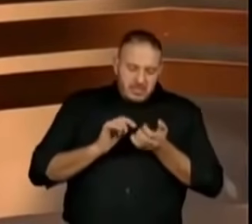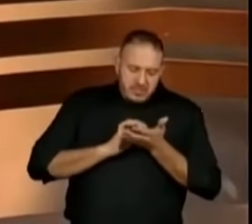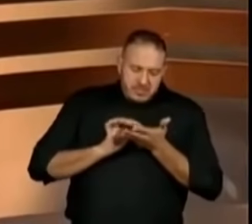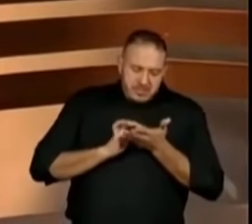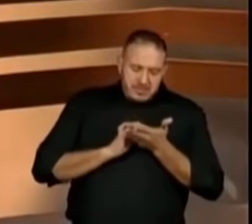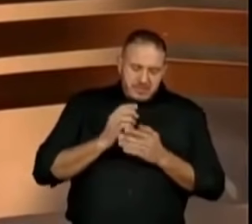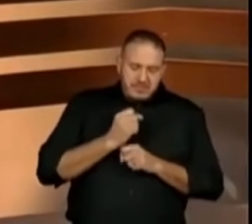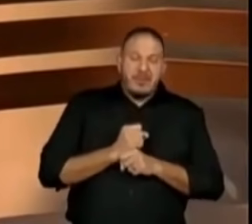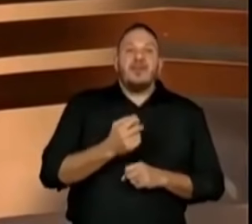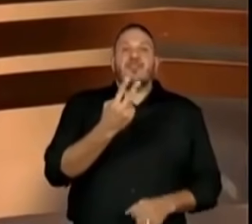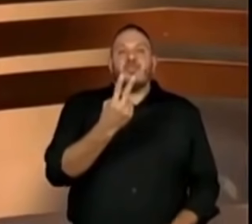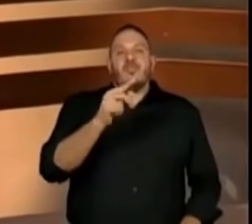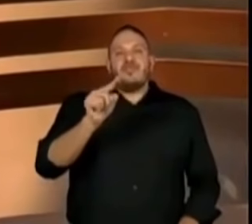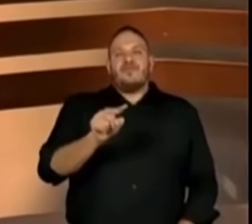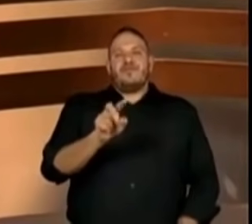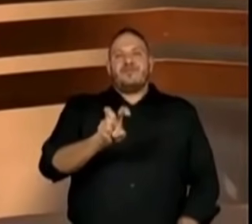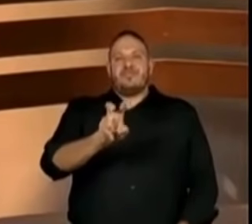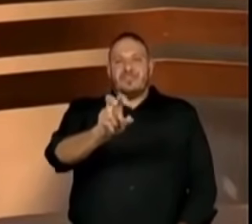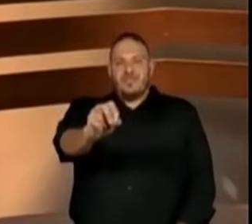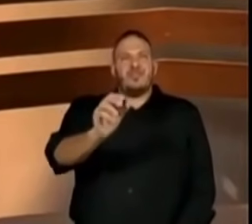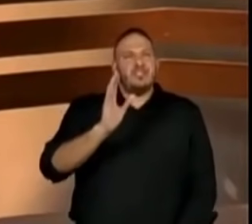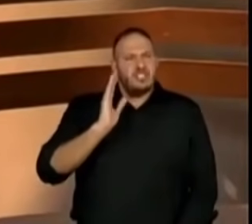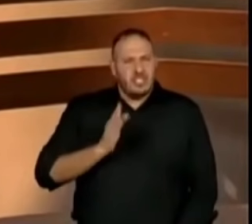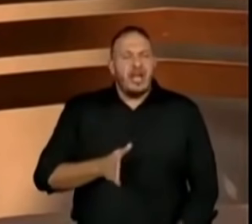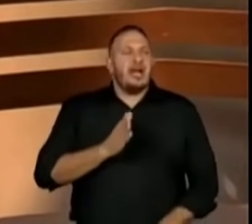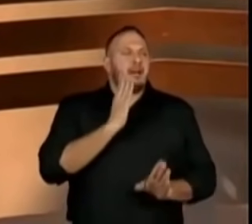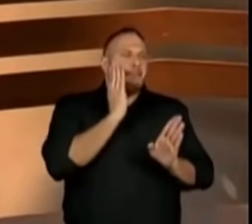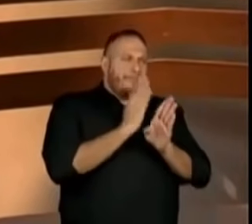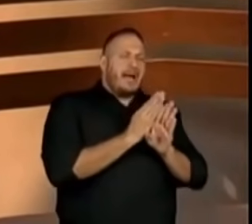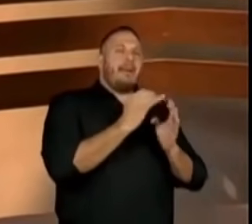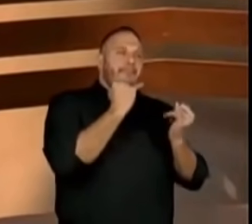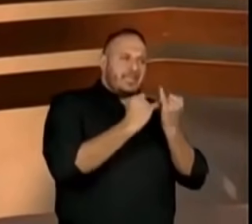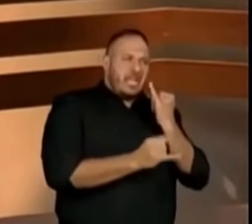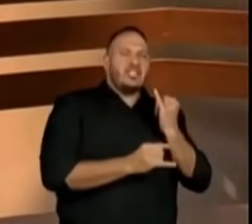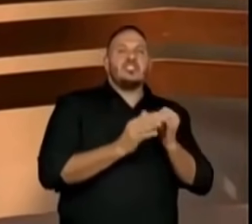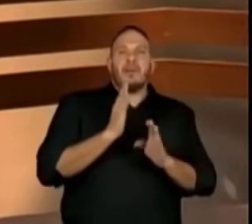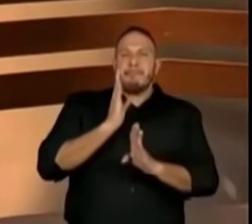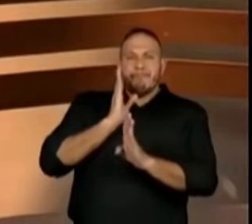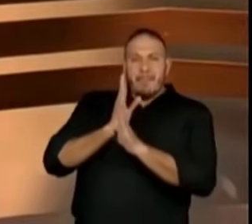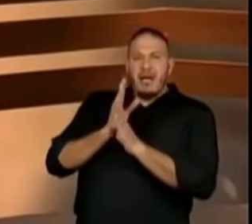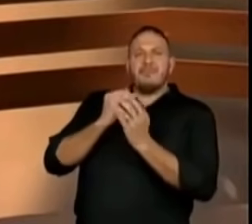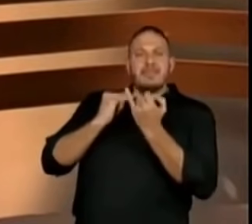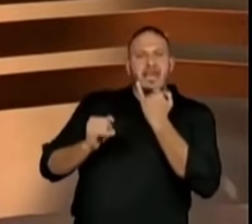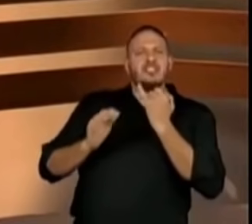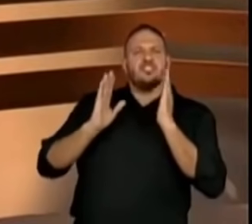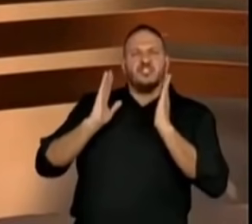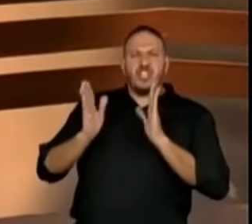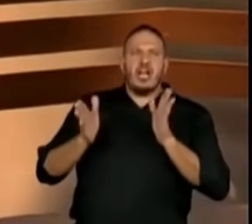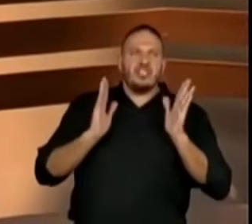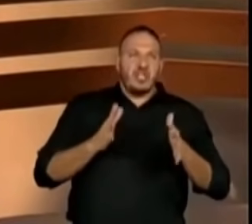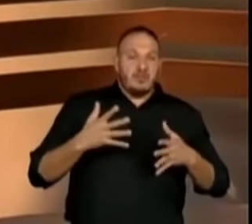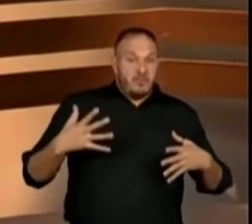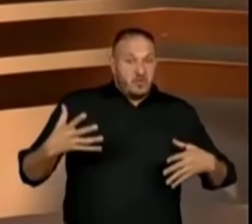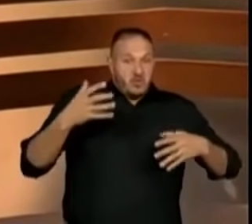R$2,50. Já descobri a metade aqui desses dois valores, vou somar esses dois valores. Então,